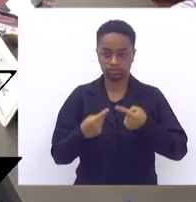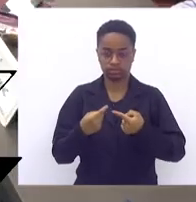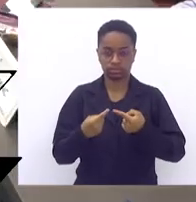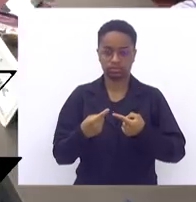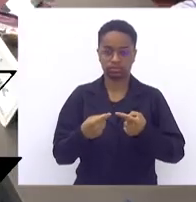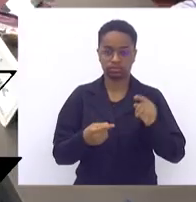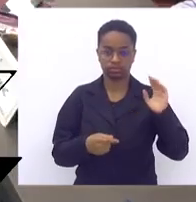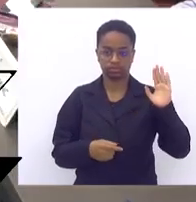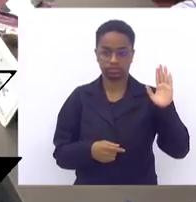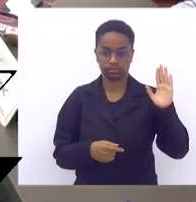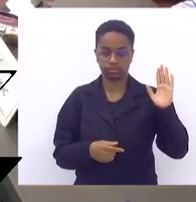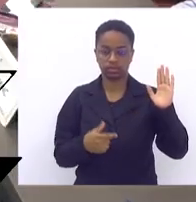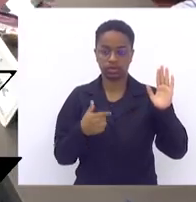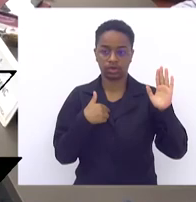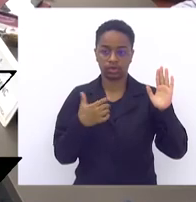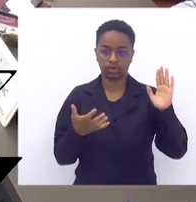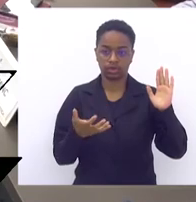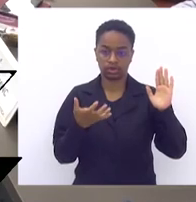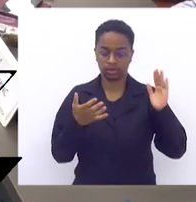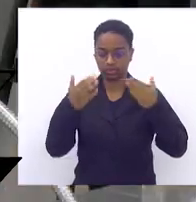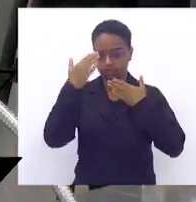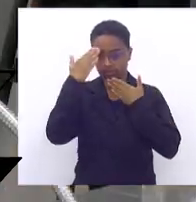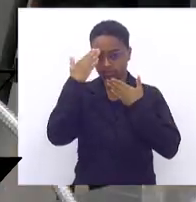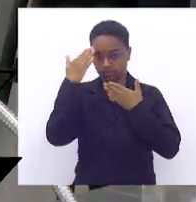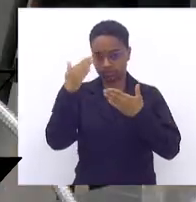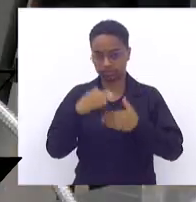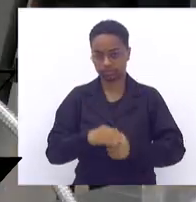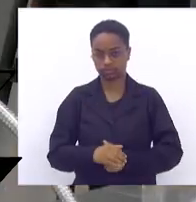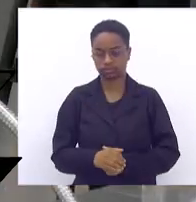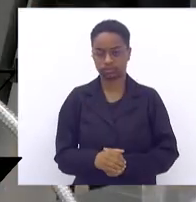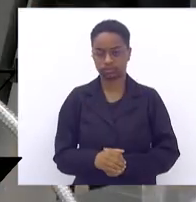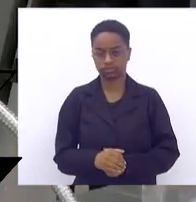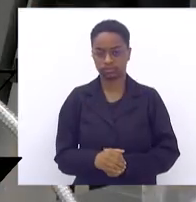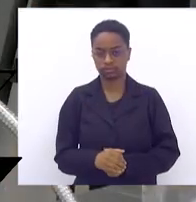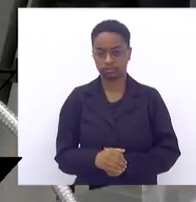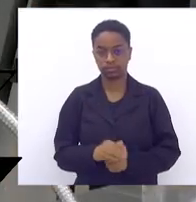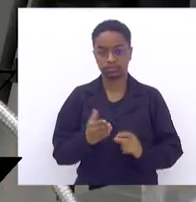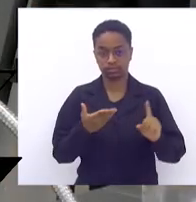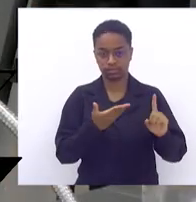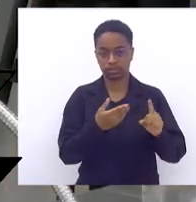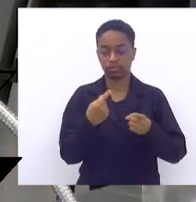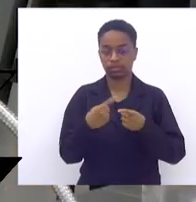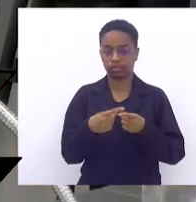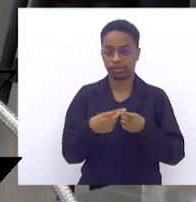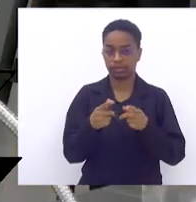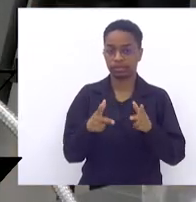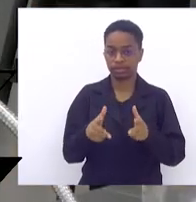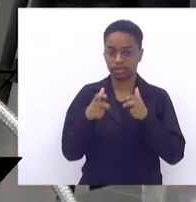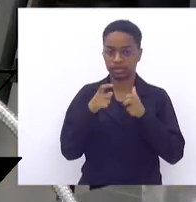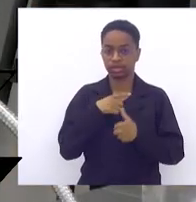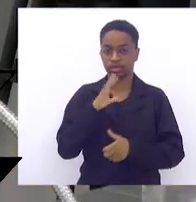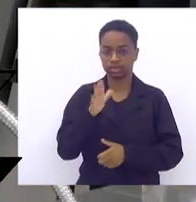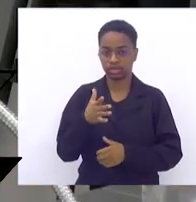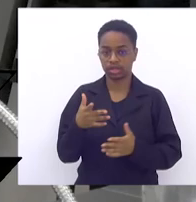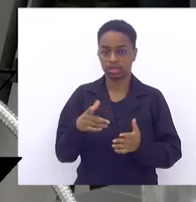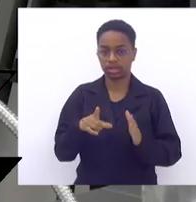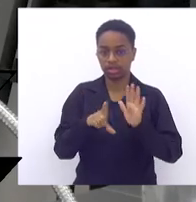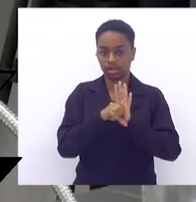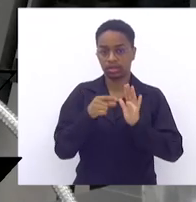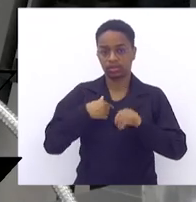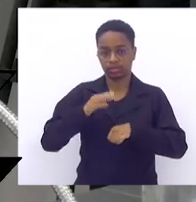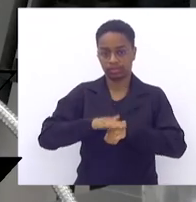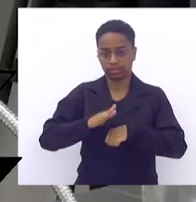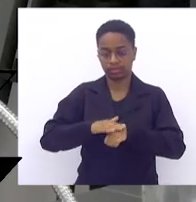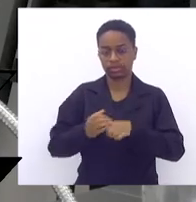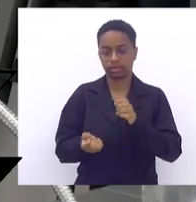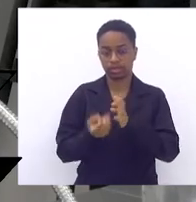discutir a matéria, quero agradecer a Vossa Excelência a observância, sobretudo, da lei 8.756, de minha autoria,